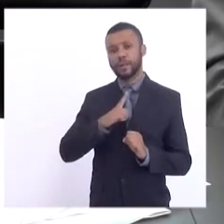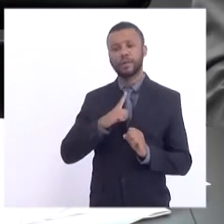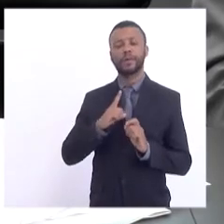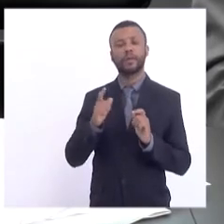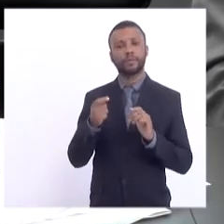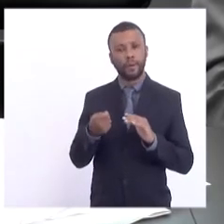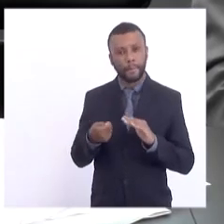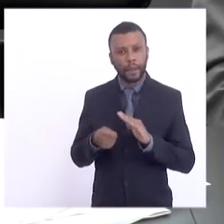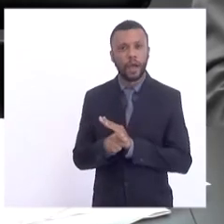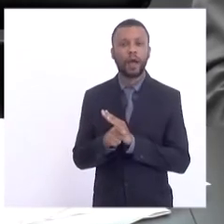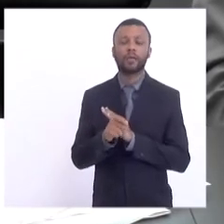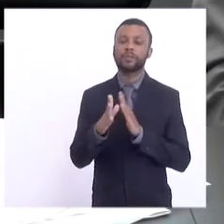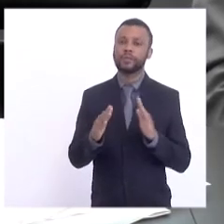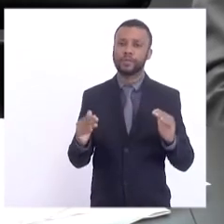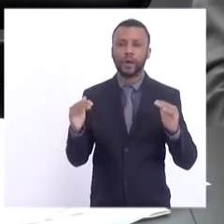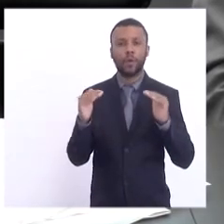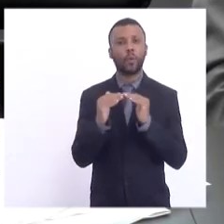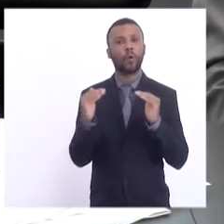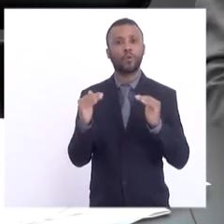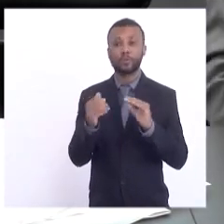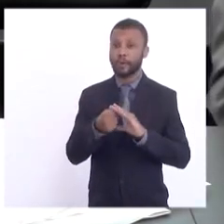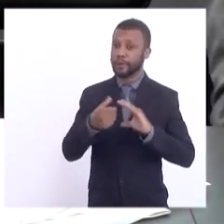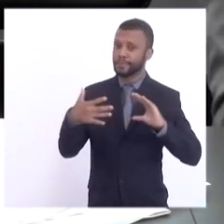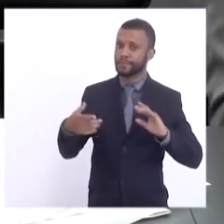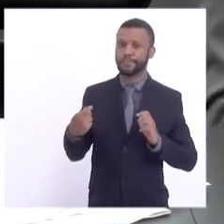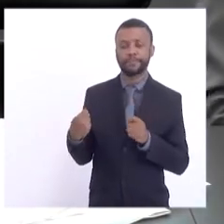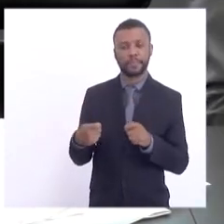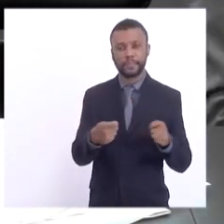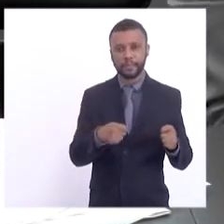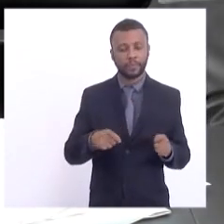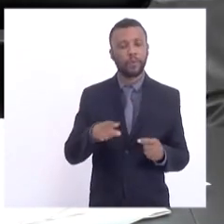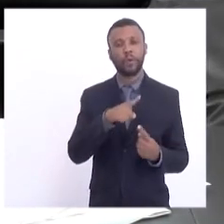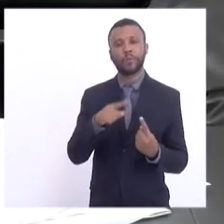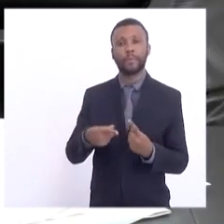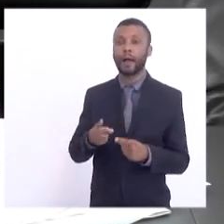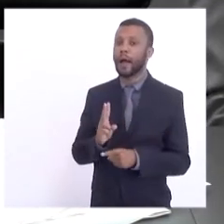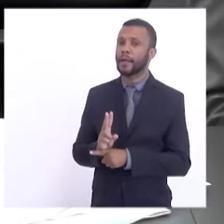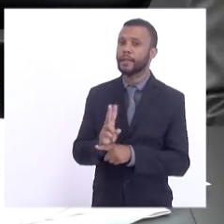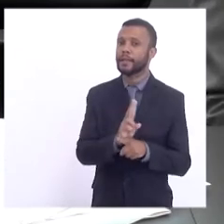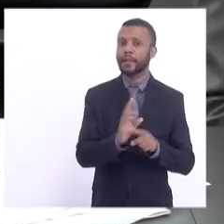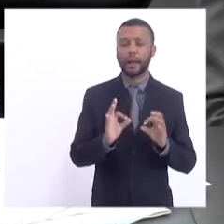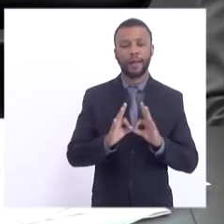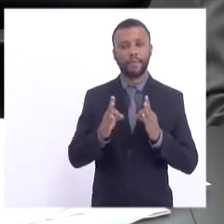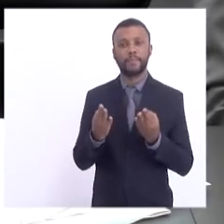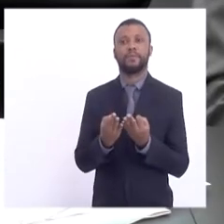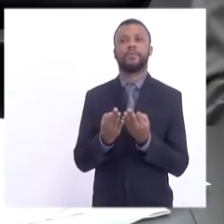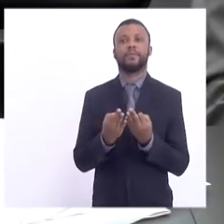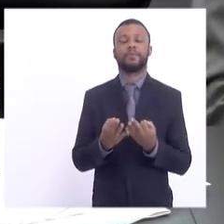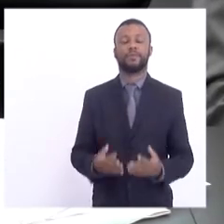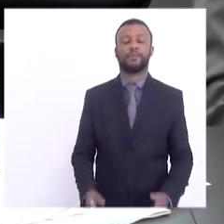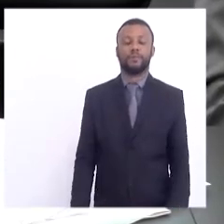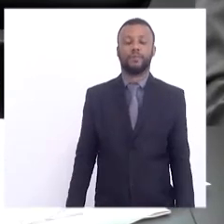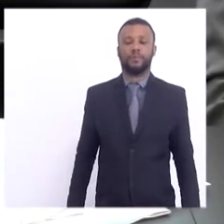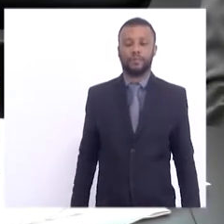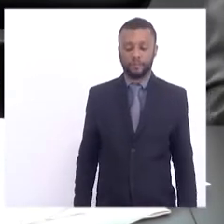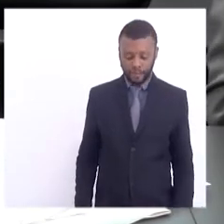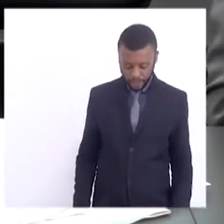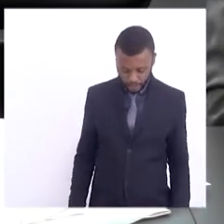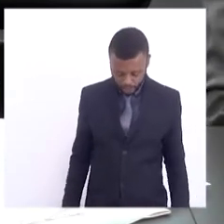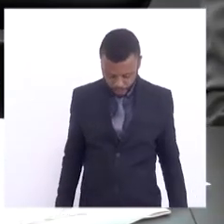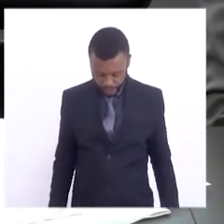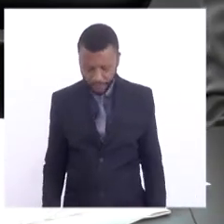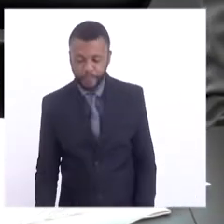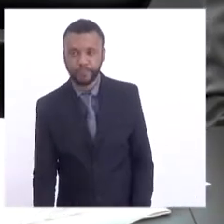né De acordo com a necessidade para poder atender essas famílias e orçamentários falando